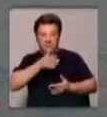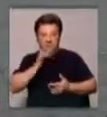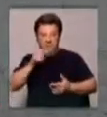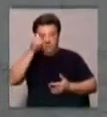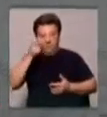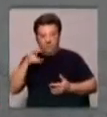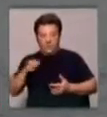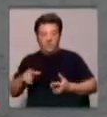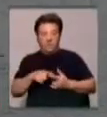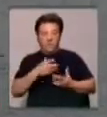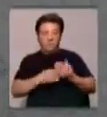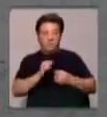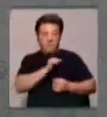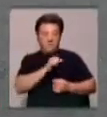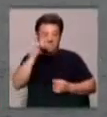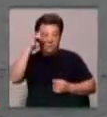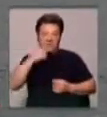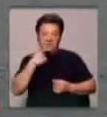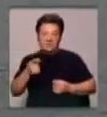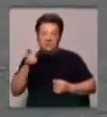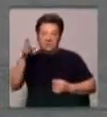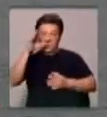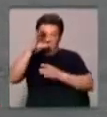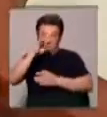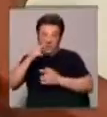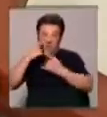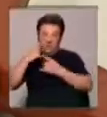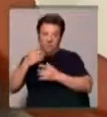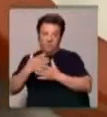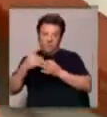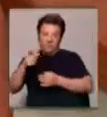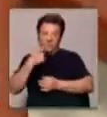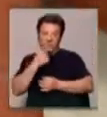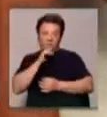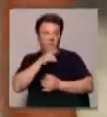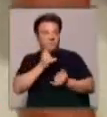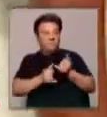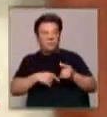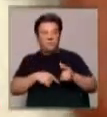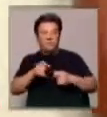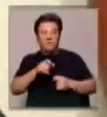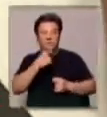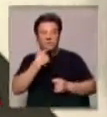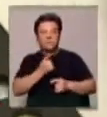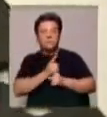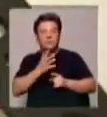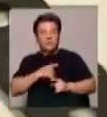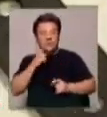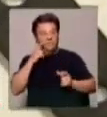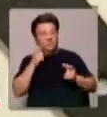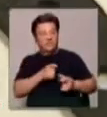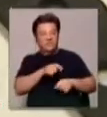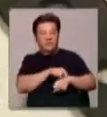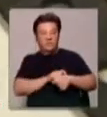este domingo à RTP o advogado de José Sócrates revelou que o ministério público Alega perigo de fuga para justificar a vigilância eletrónica